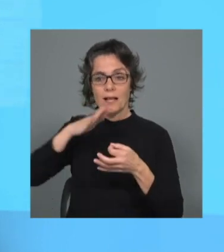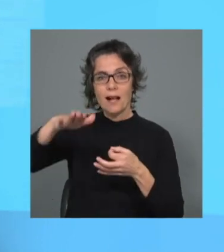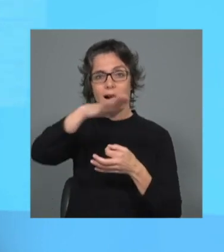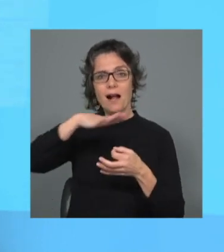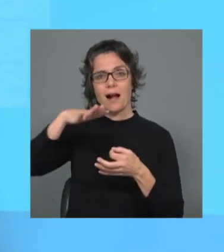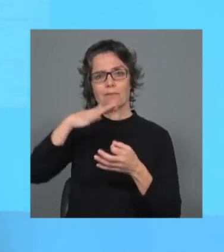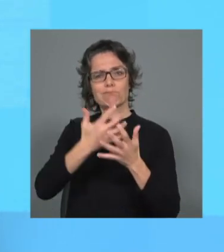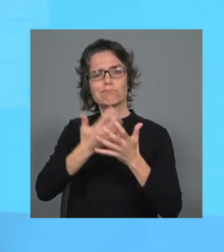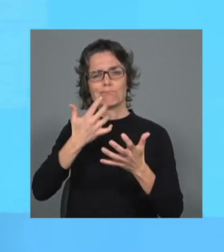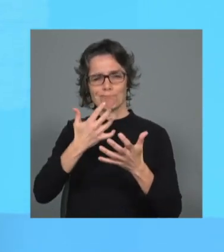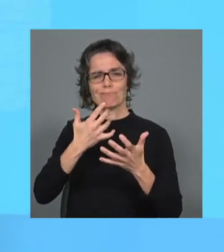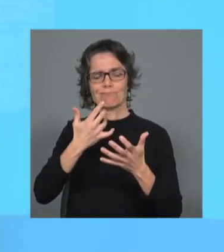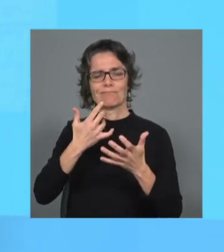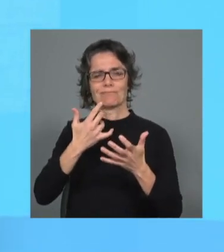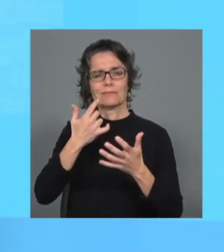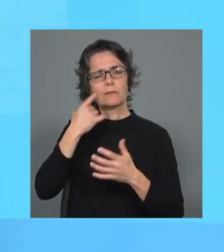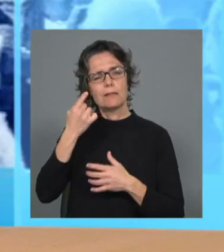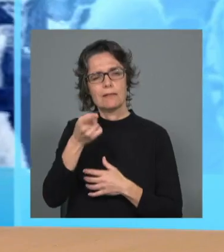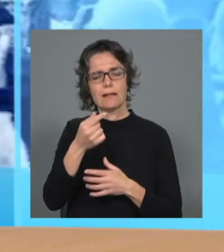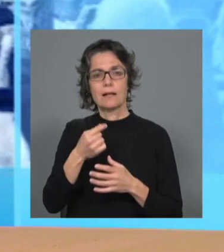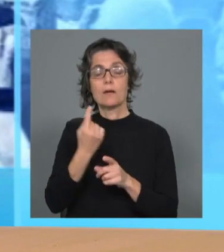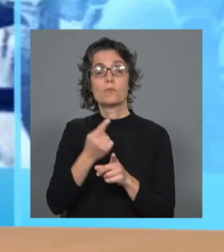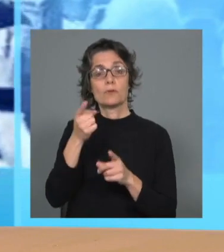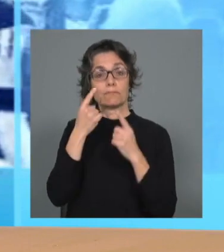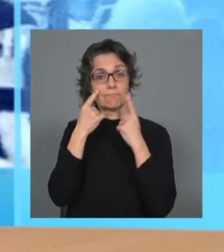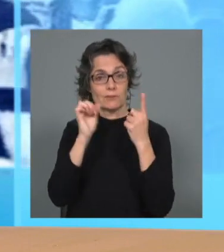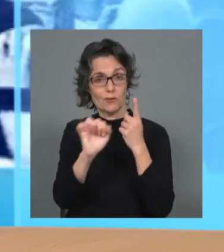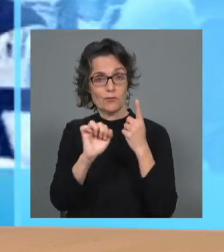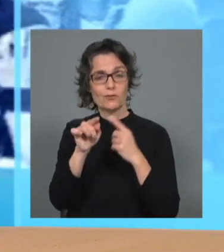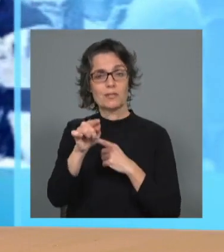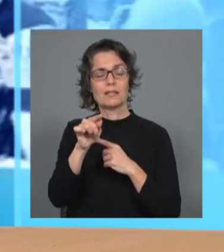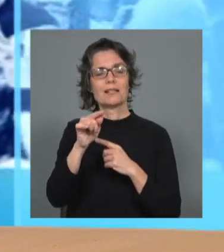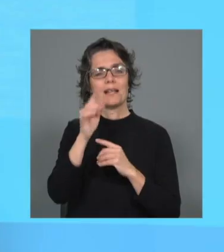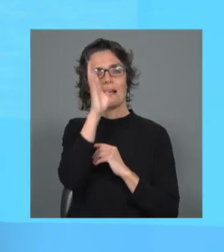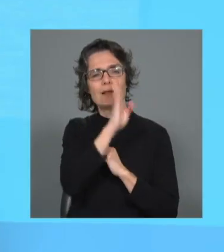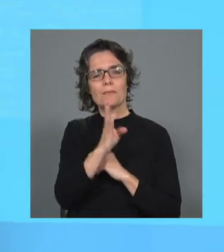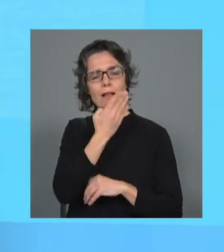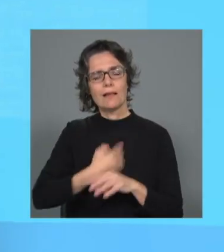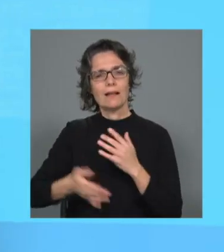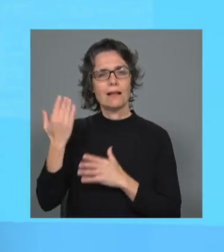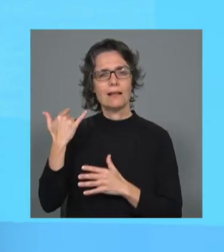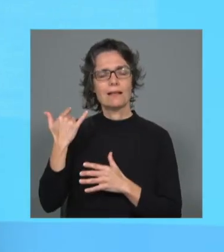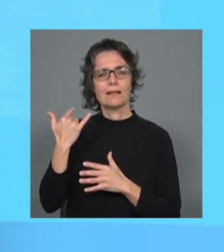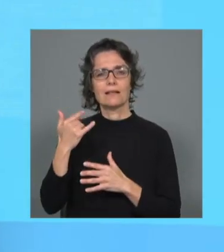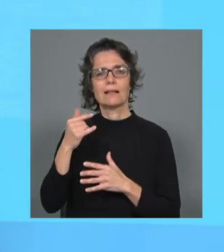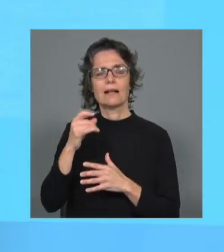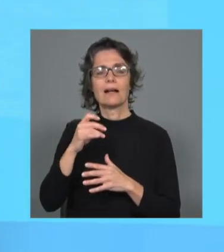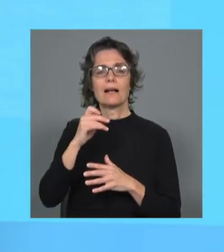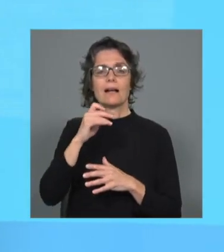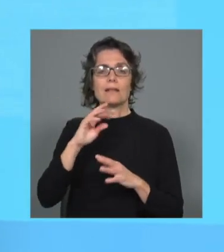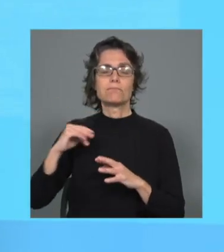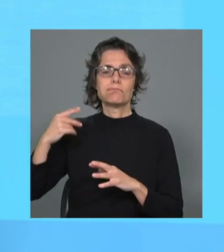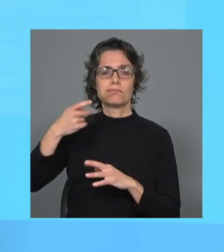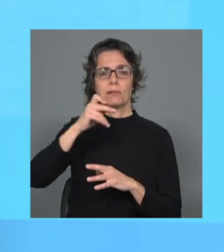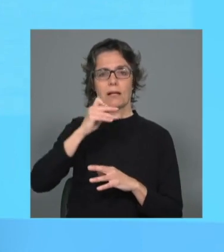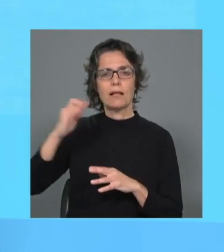particular. Foi por sua iniciativa que tradições da sua terra natal vieram para esta região do Alentejo. De que